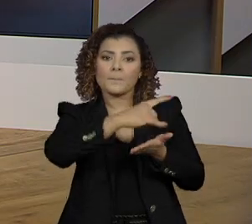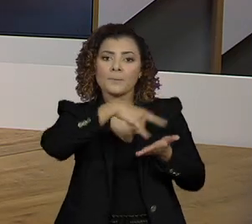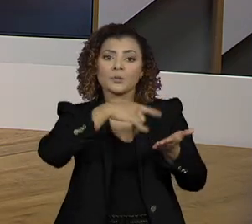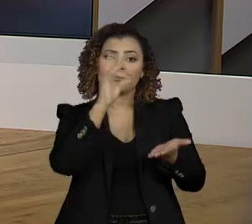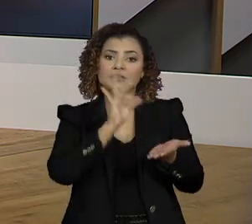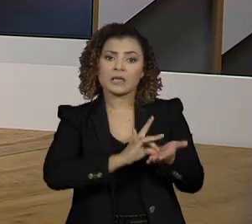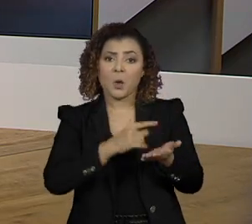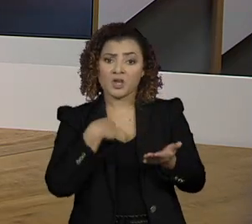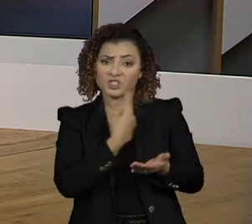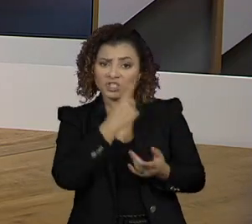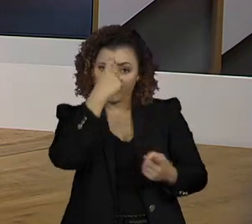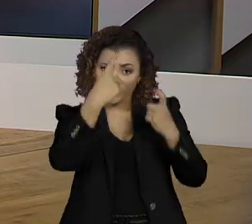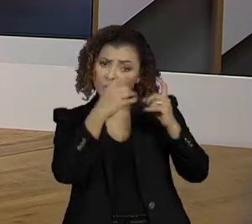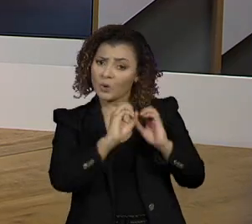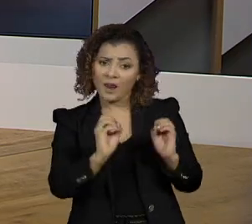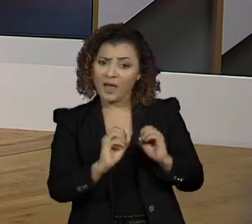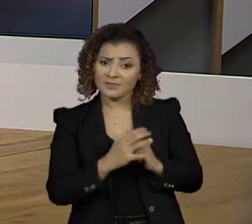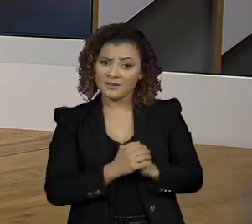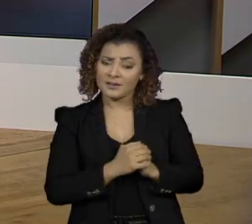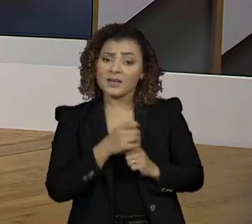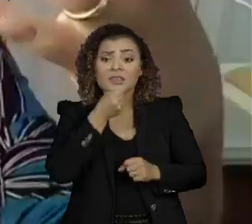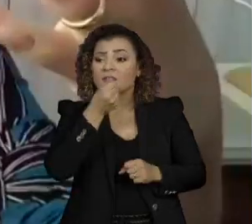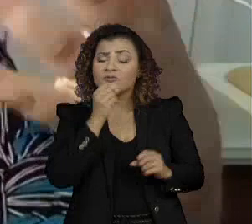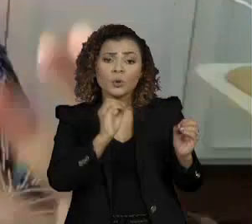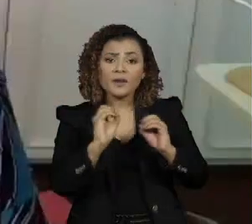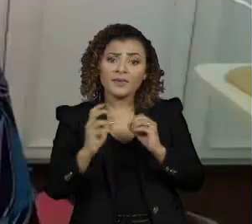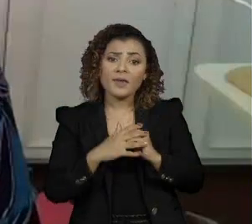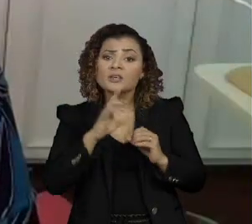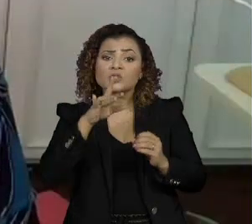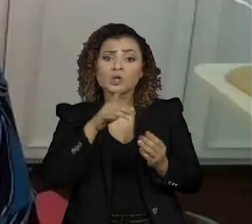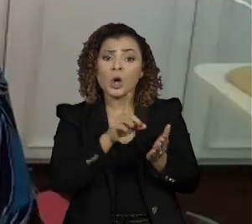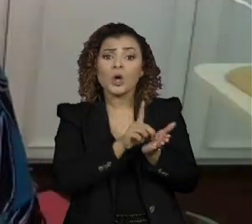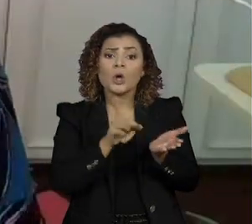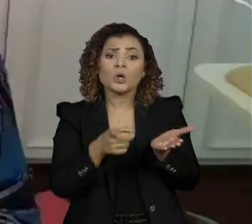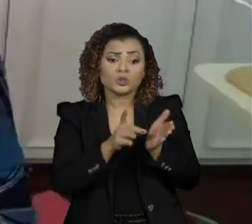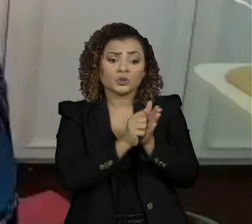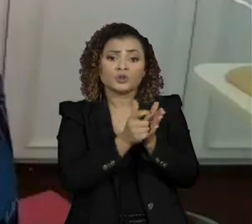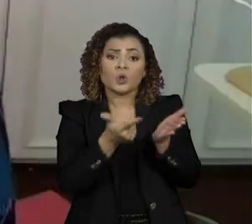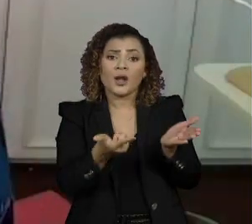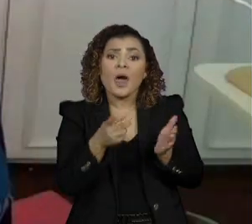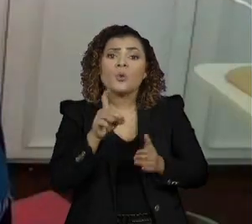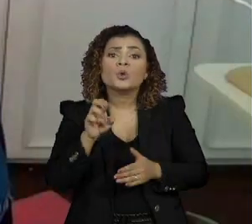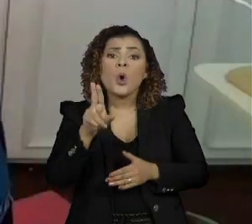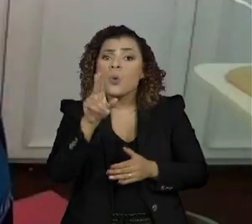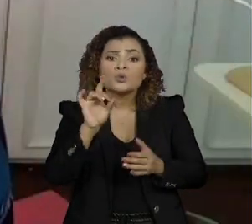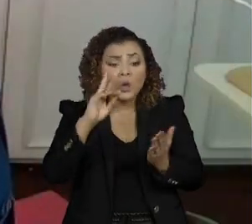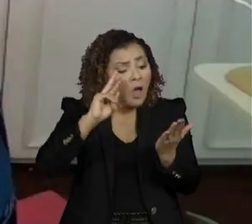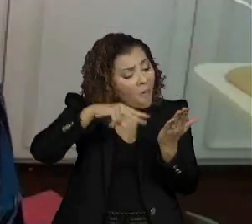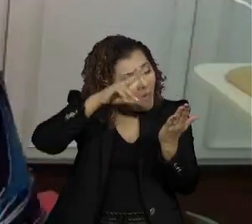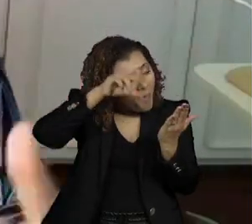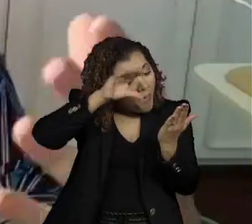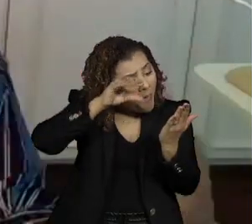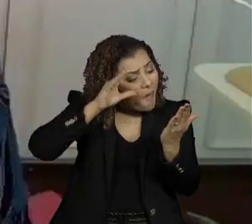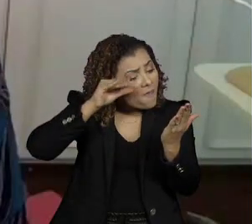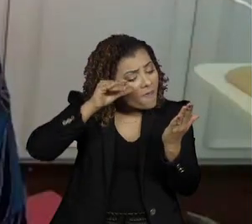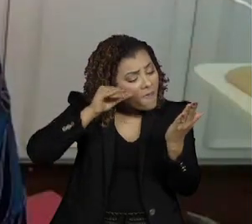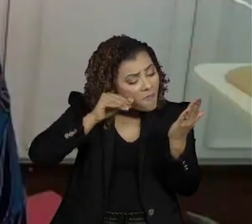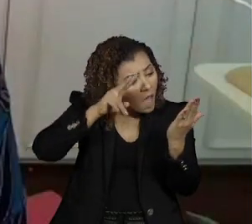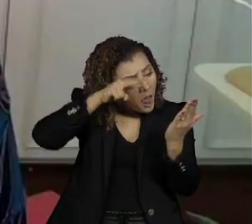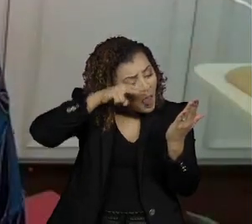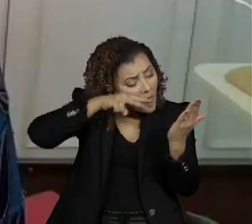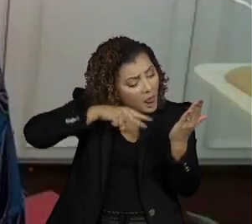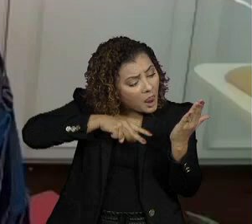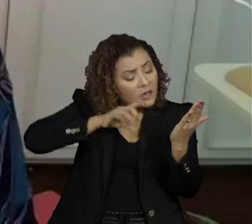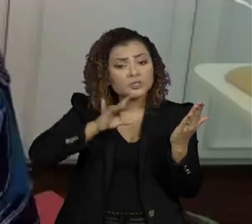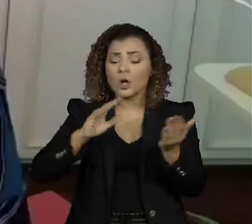não inventamos nada, não entrevistamos ninguém, nós pegamos o Diário Oficial da União, a jurisprudência do Tribunal de Contas da União, a jurisprudência